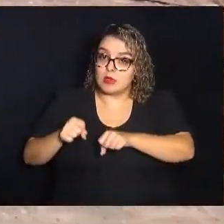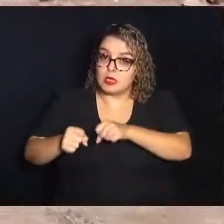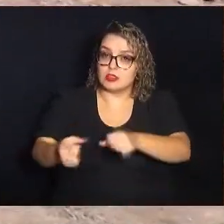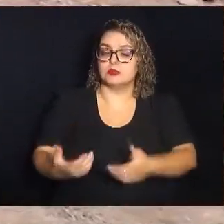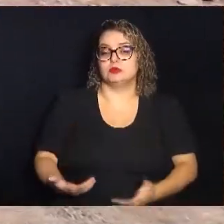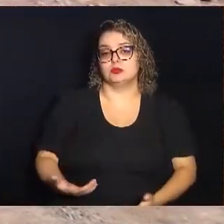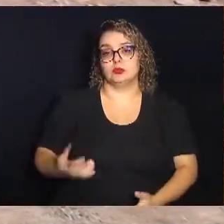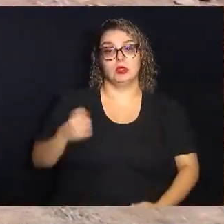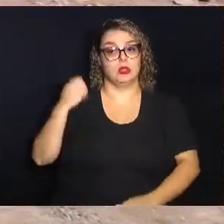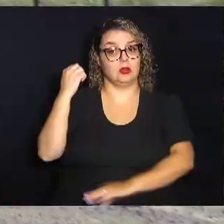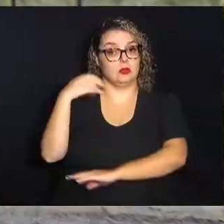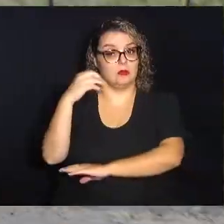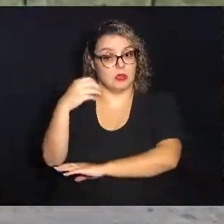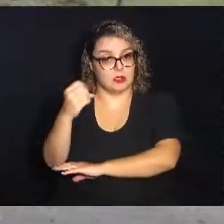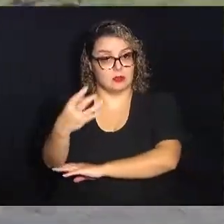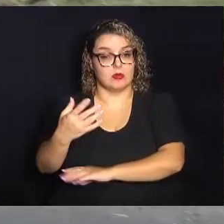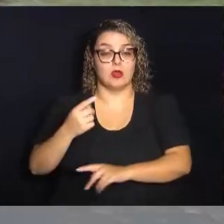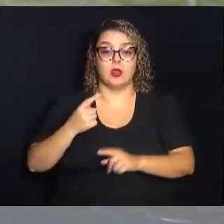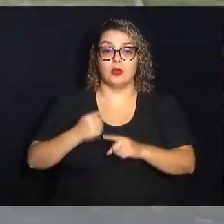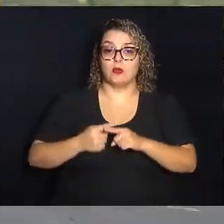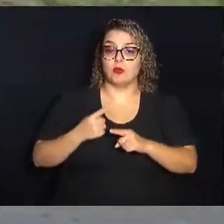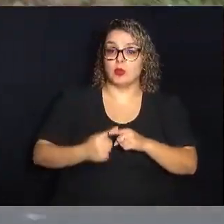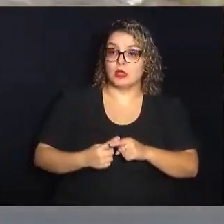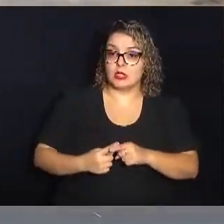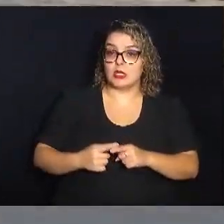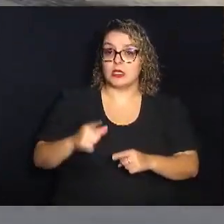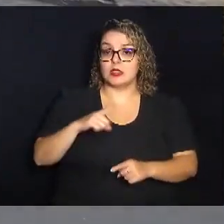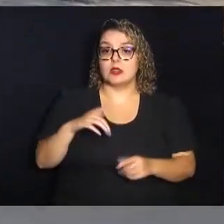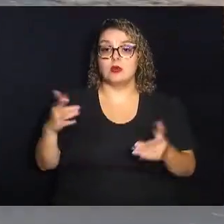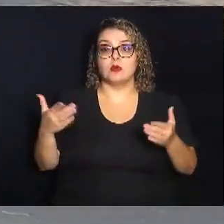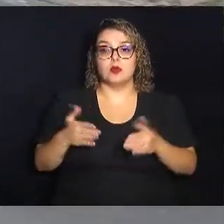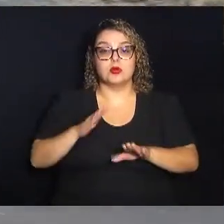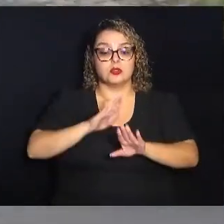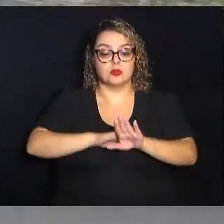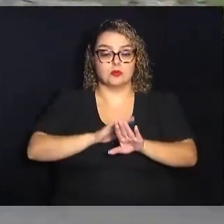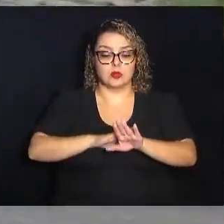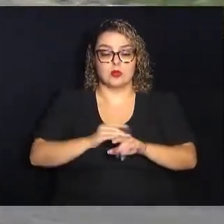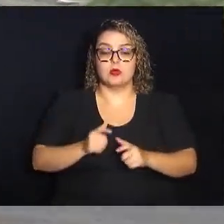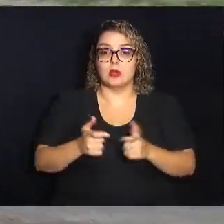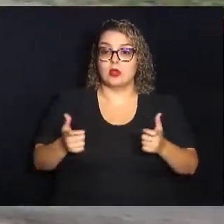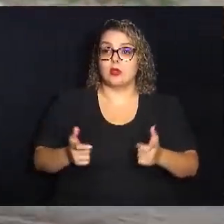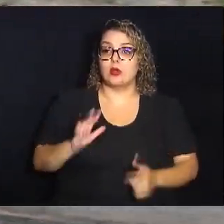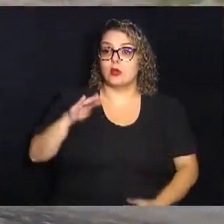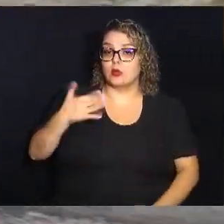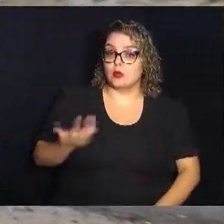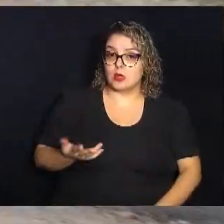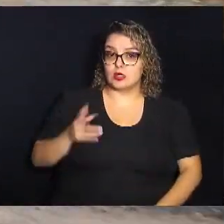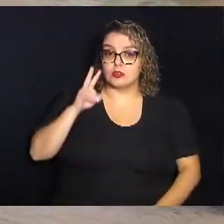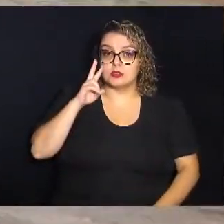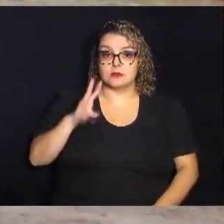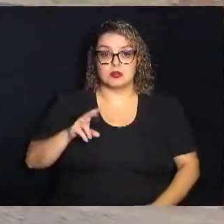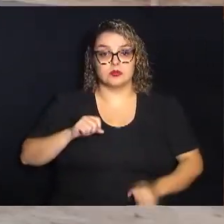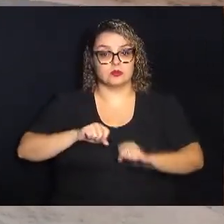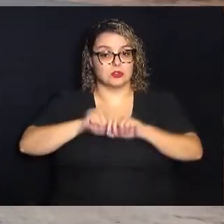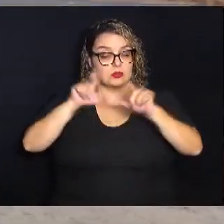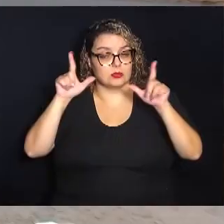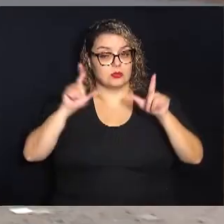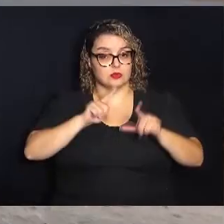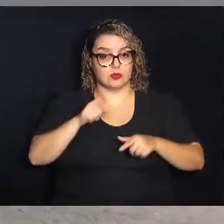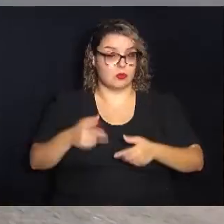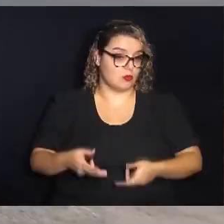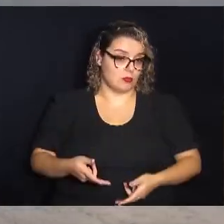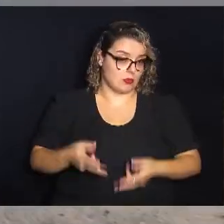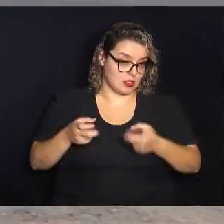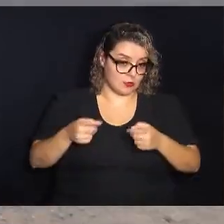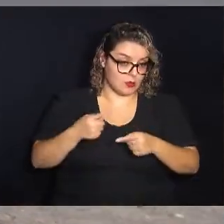via, iluminação, porque ela tem hoje uma função muito grande. Quando você passa durante o dia, você não percebe